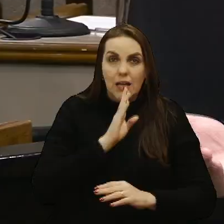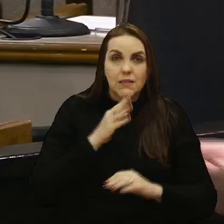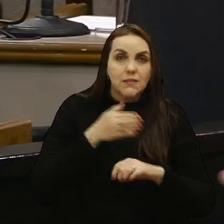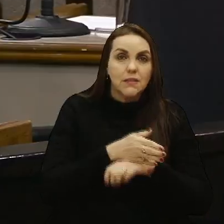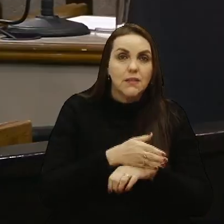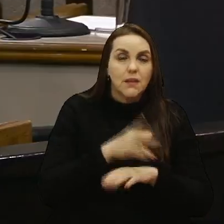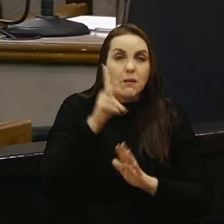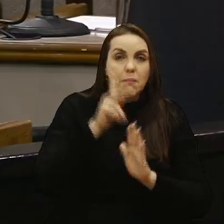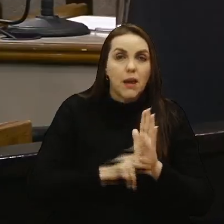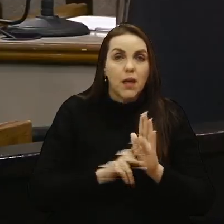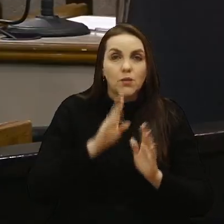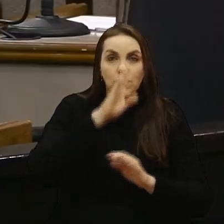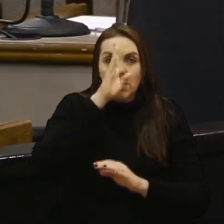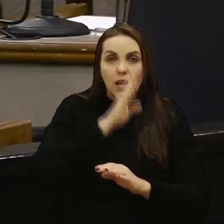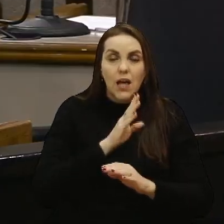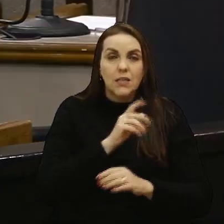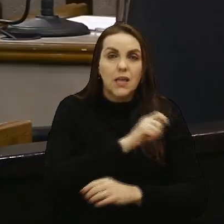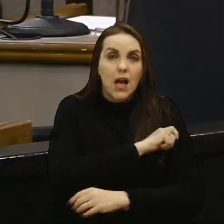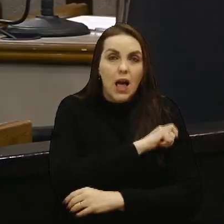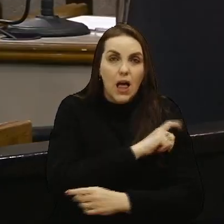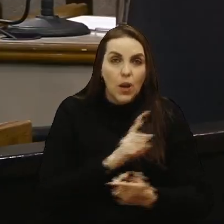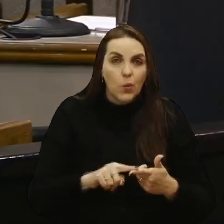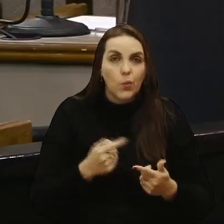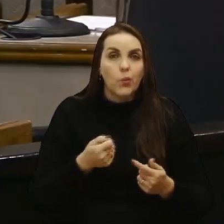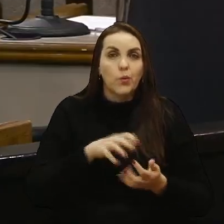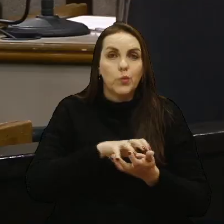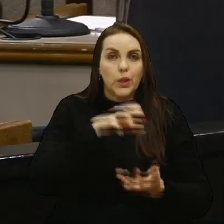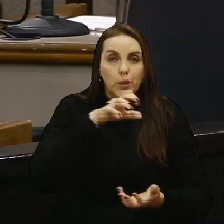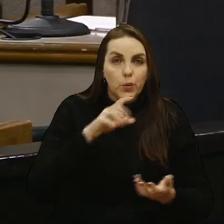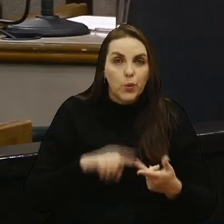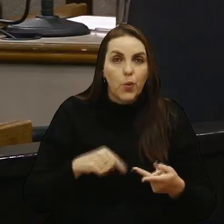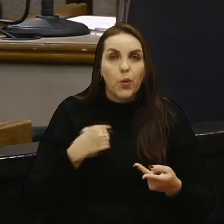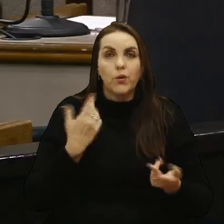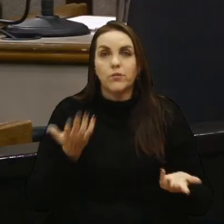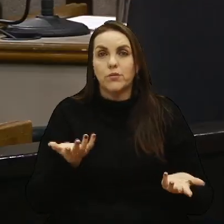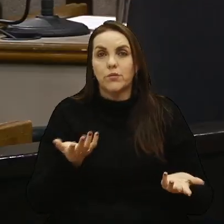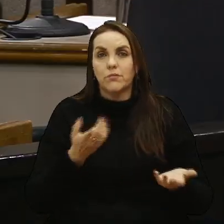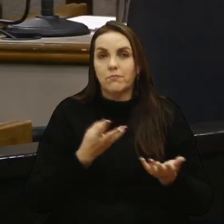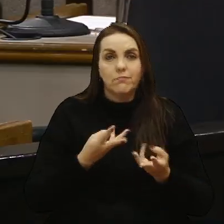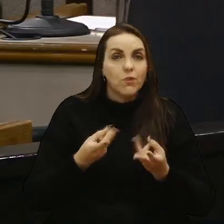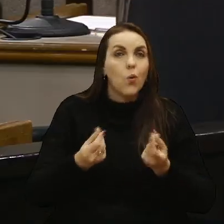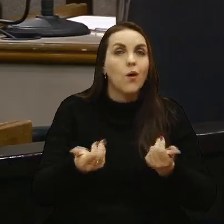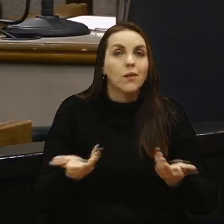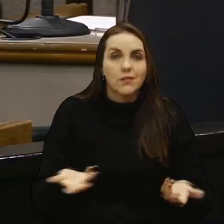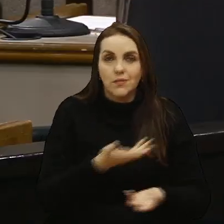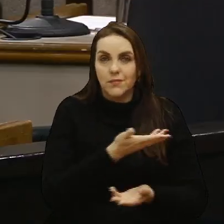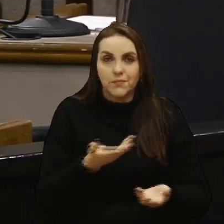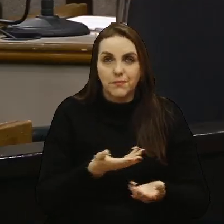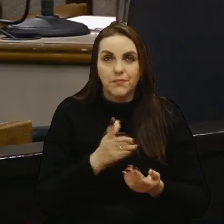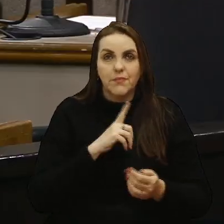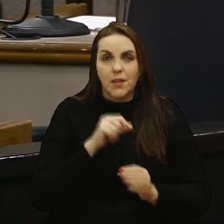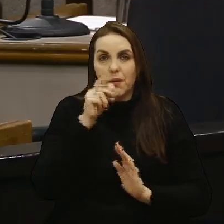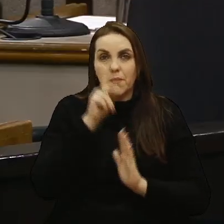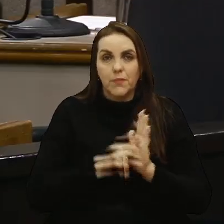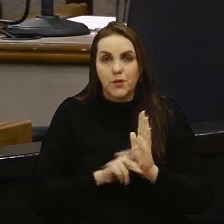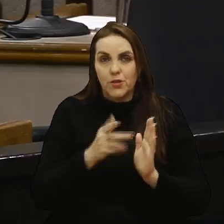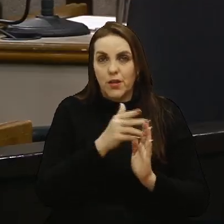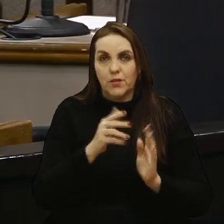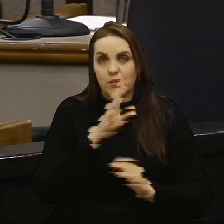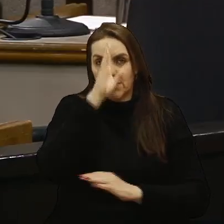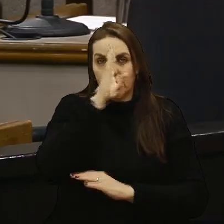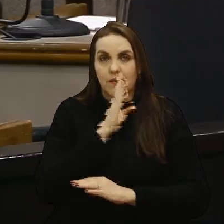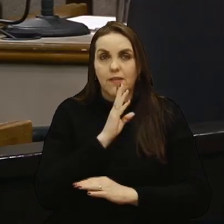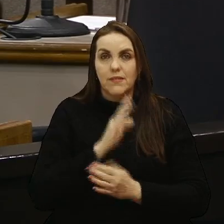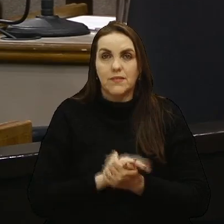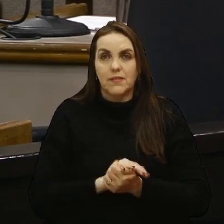de gratuidade de estudante, de pessoas idosas e tantos outros que se incluem nesse projeto de gratuidade. Uma